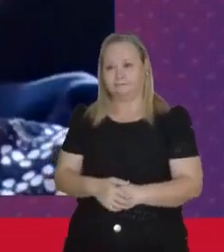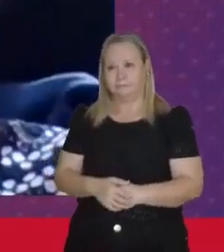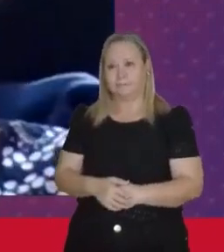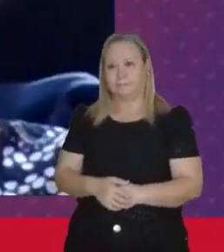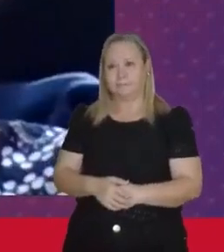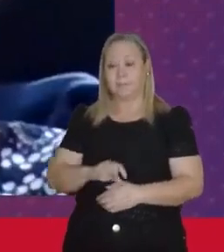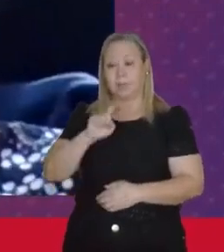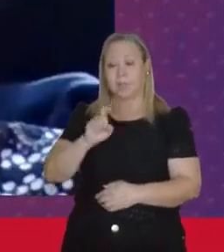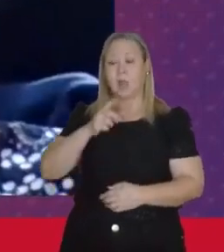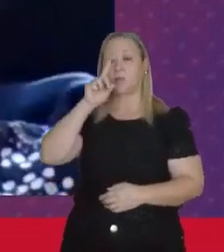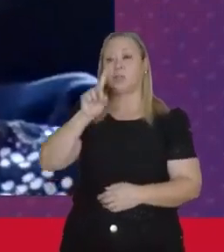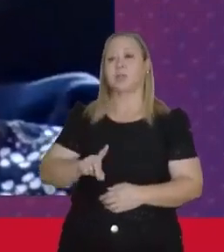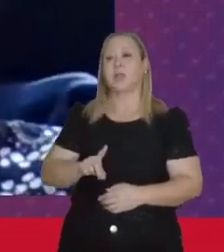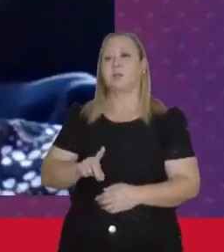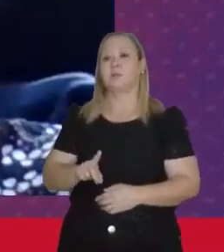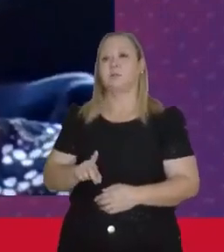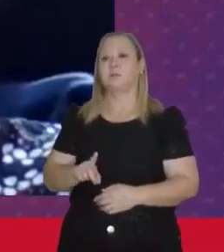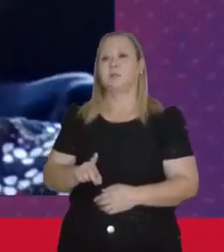É um direito